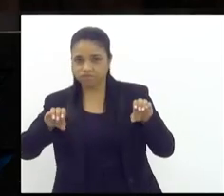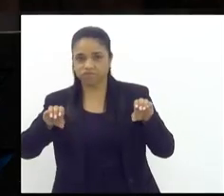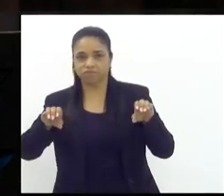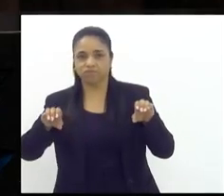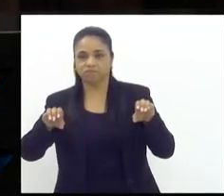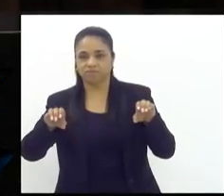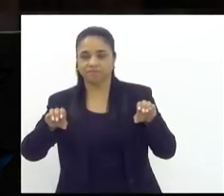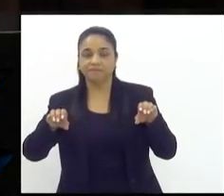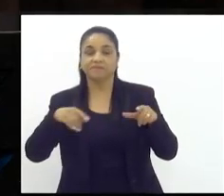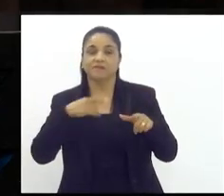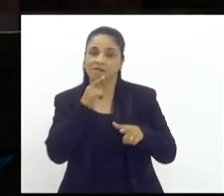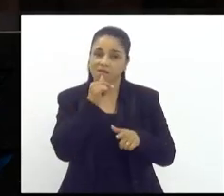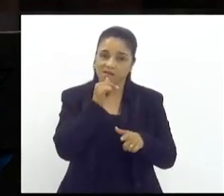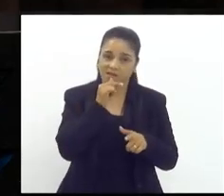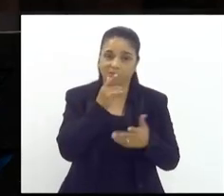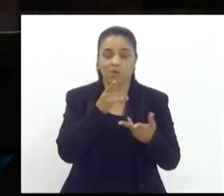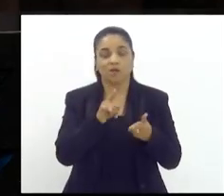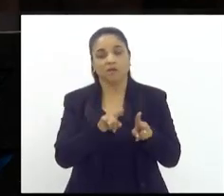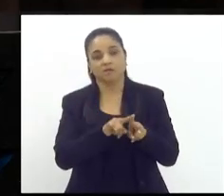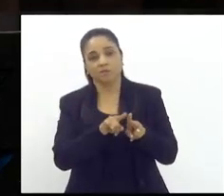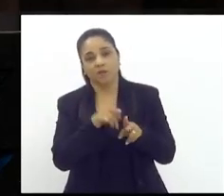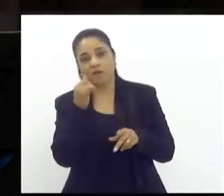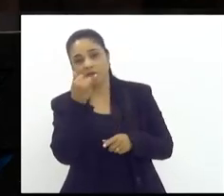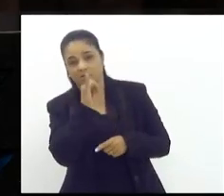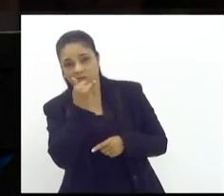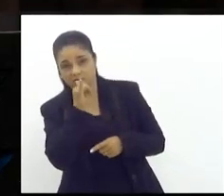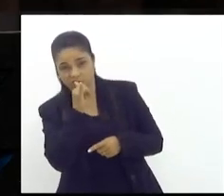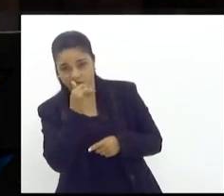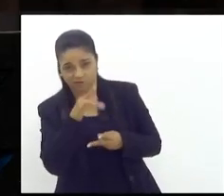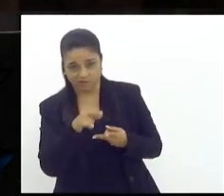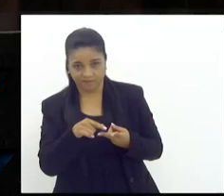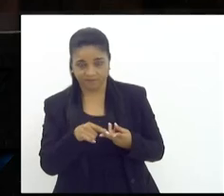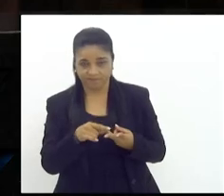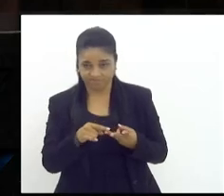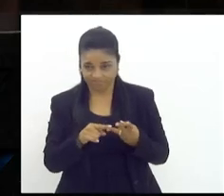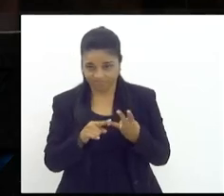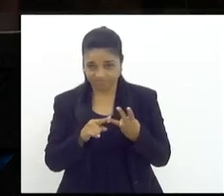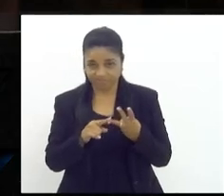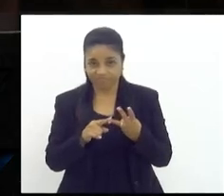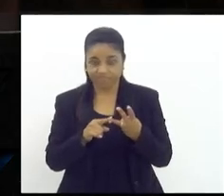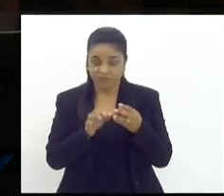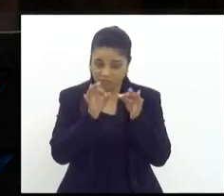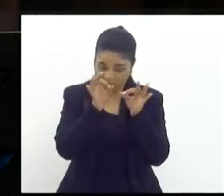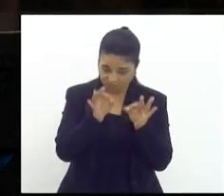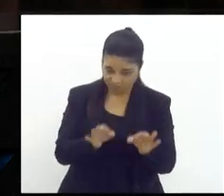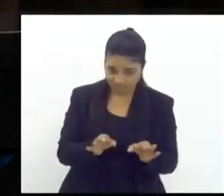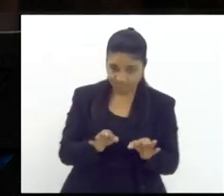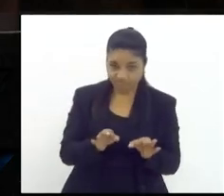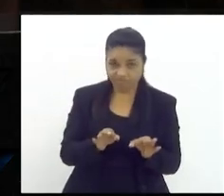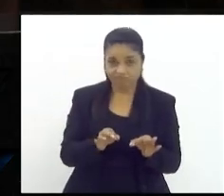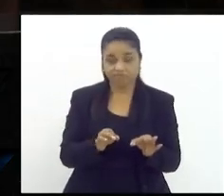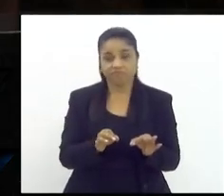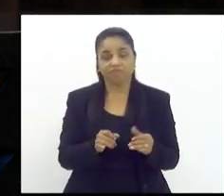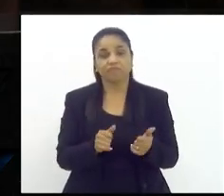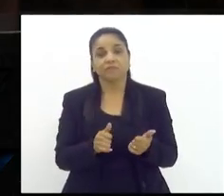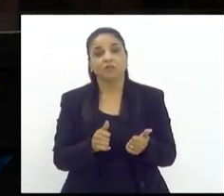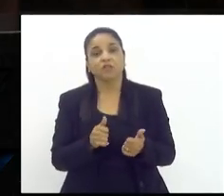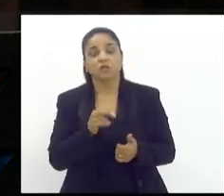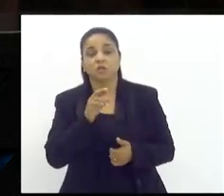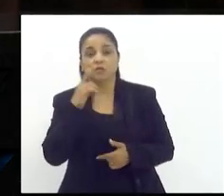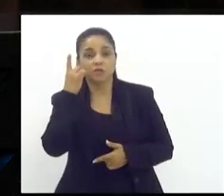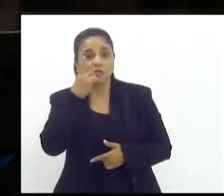energia é justo e correto que o deputado Rodrigo Amorim